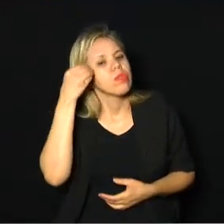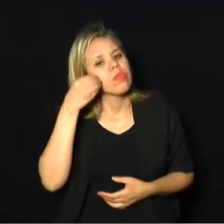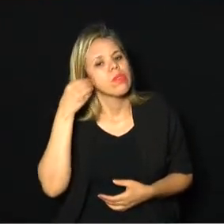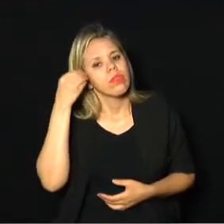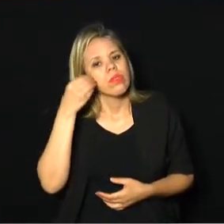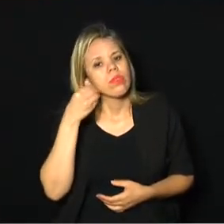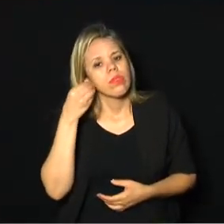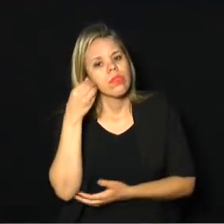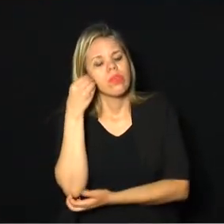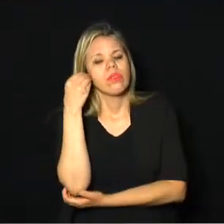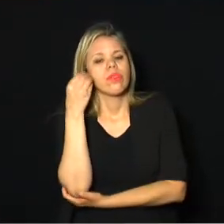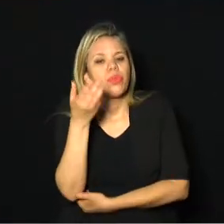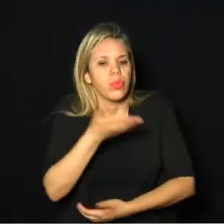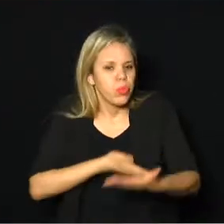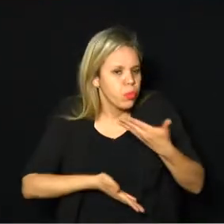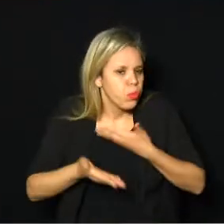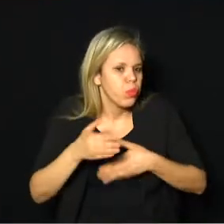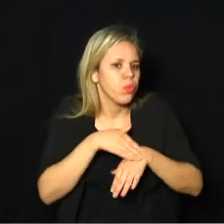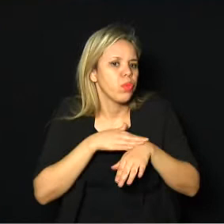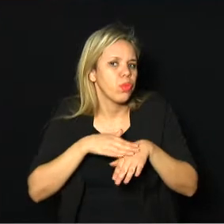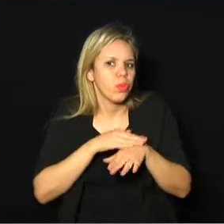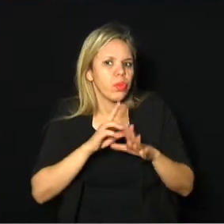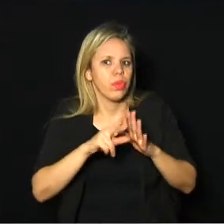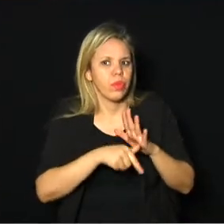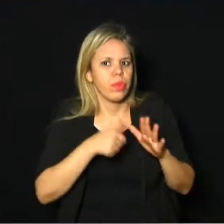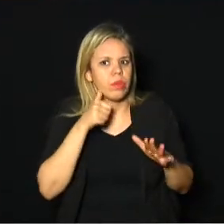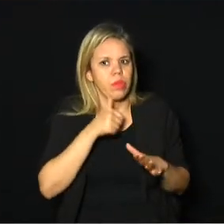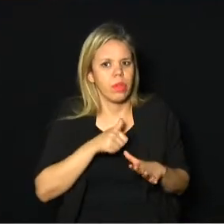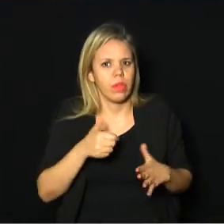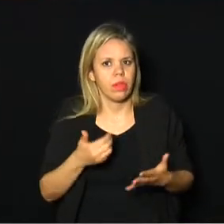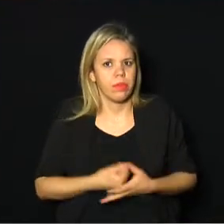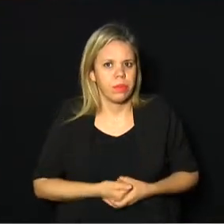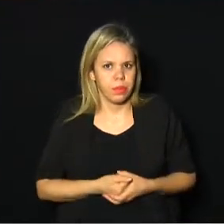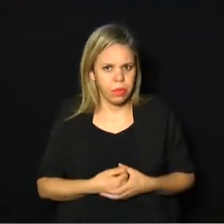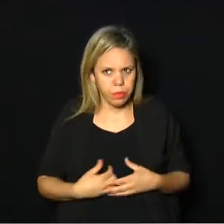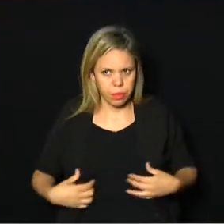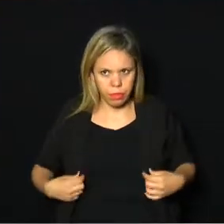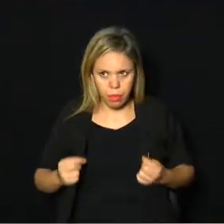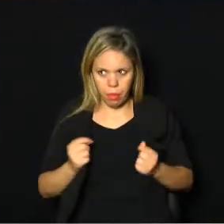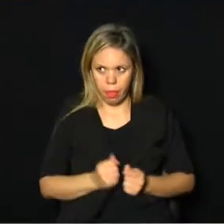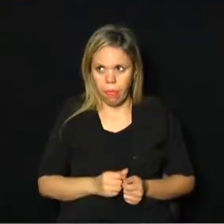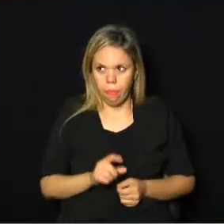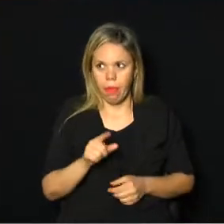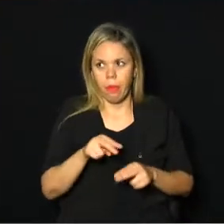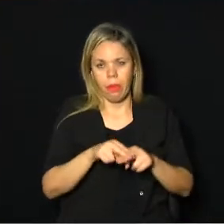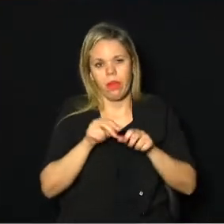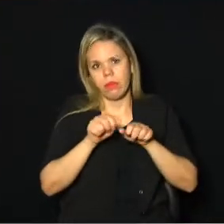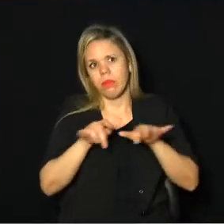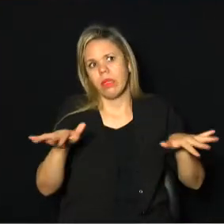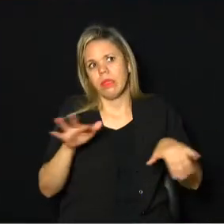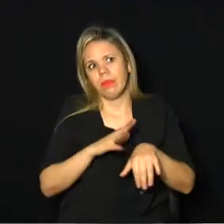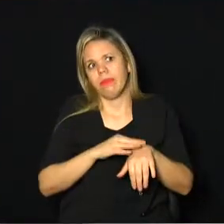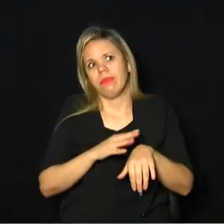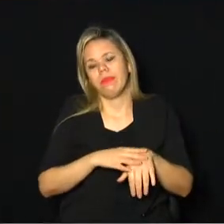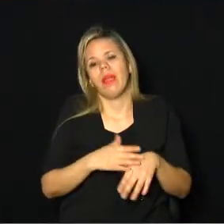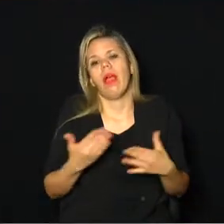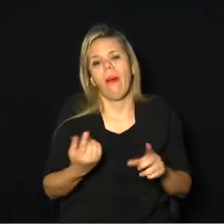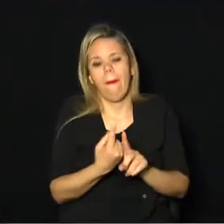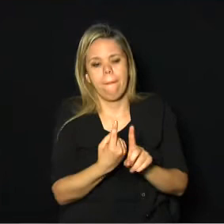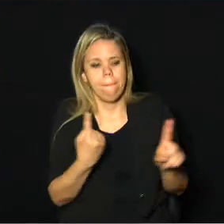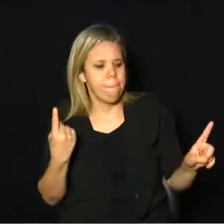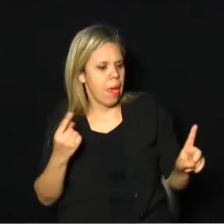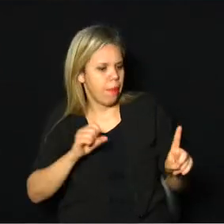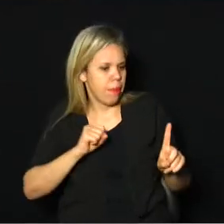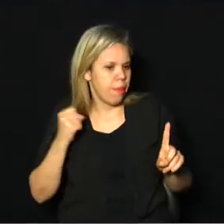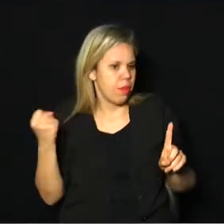pelo convívio, pela conversa com várias mulheres, né? Que é a situação da pandemia e o momento de isolamento